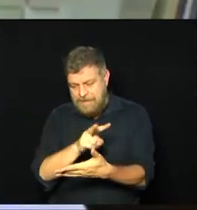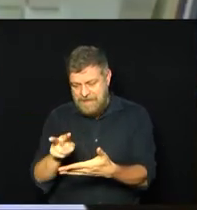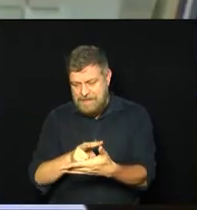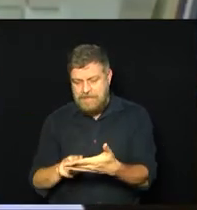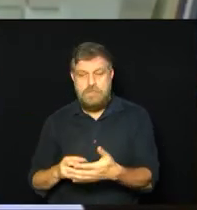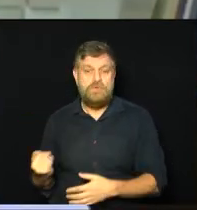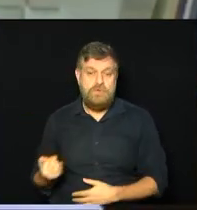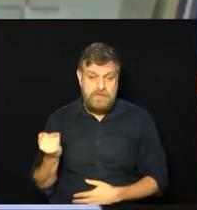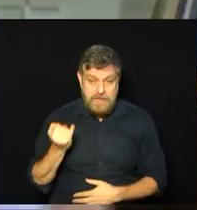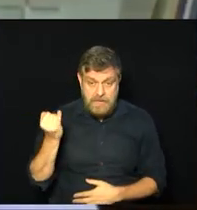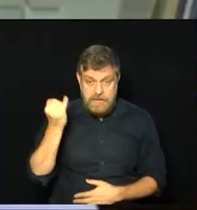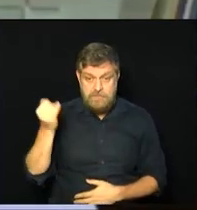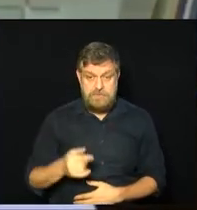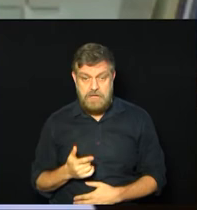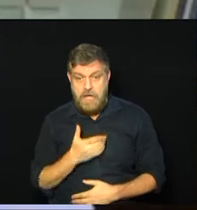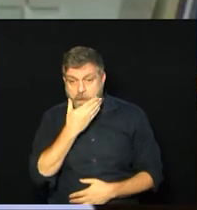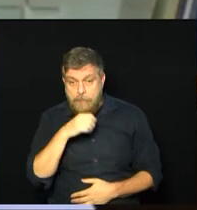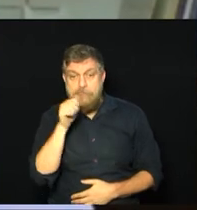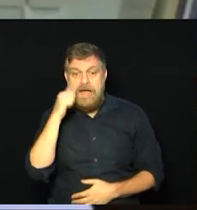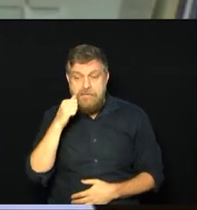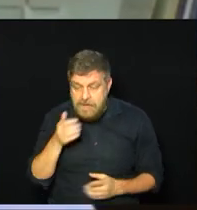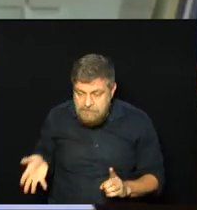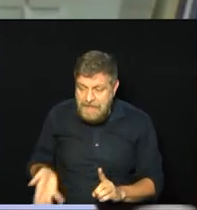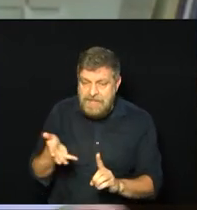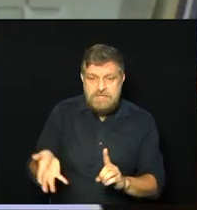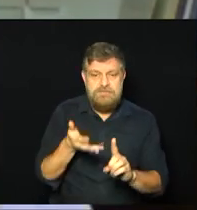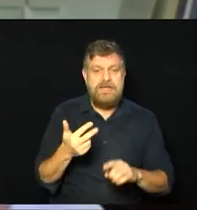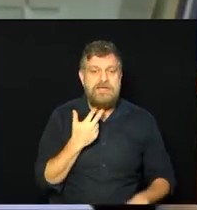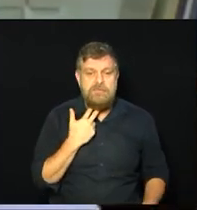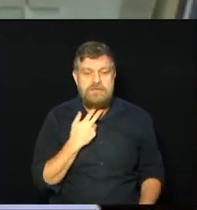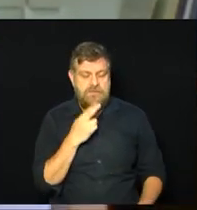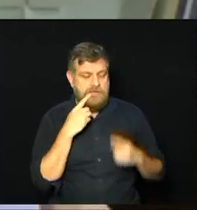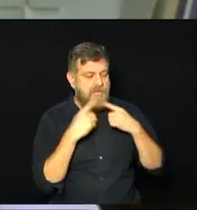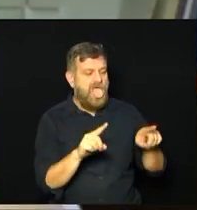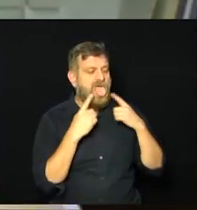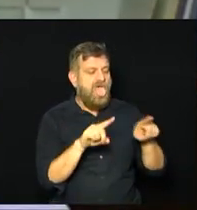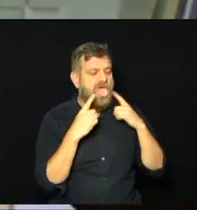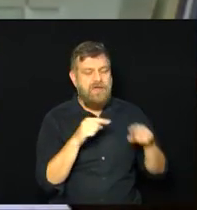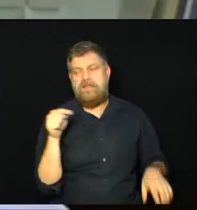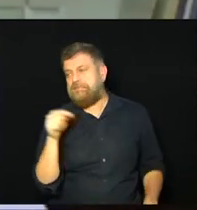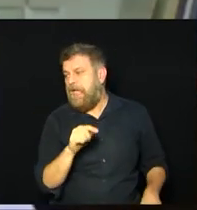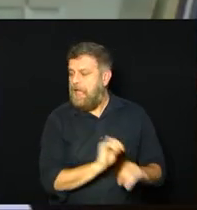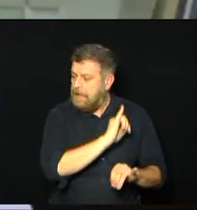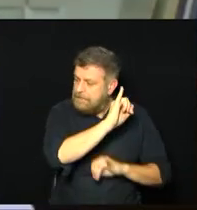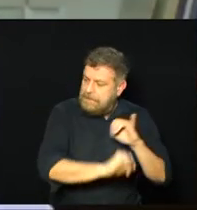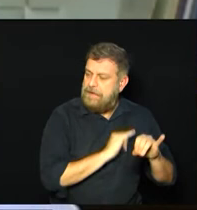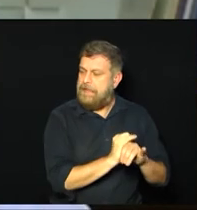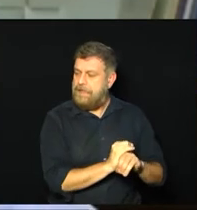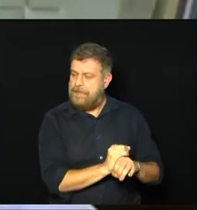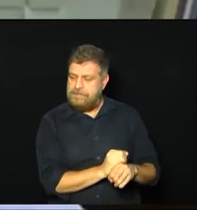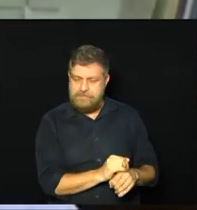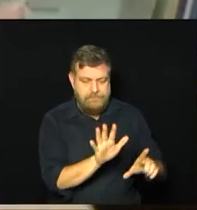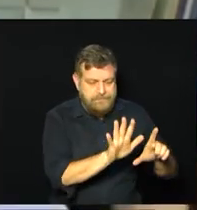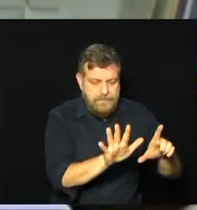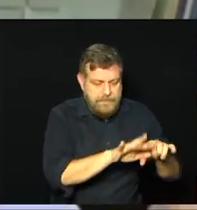importante. Isso cabe aos pais estimularem, né? Os pais não podem passar o dia reclamando que os filhos passam todo o tempo na internet, se eles